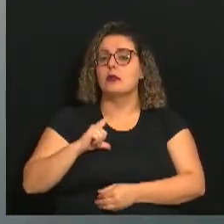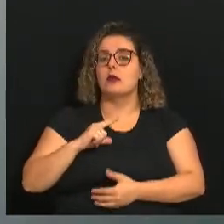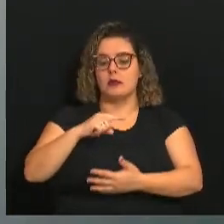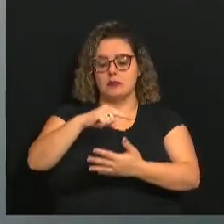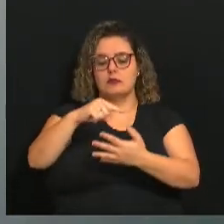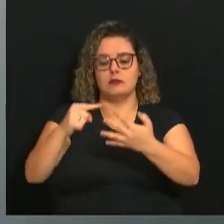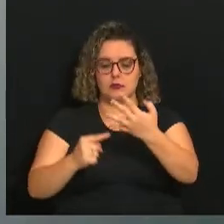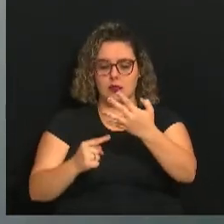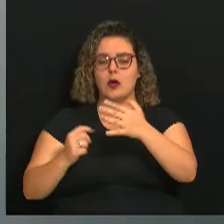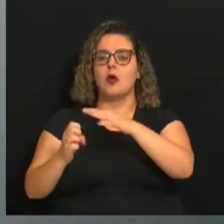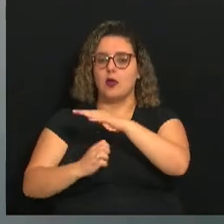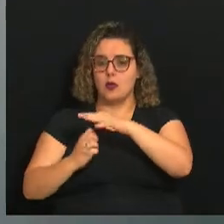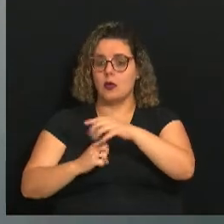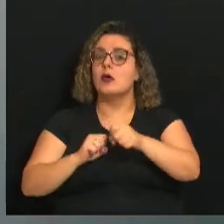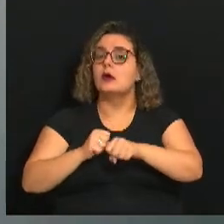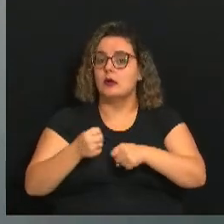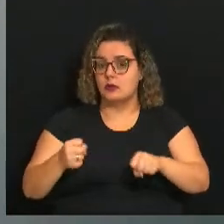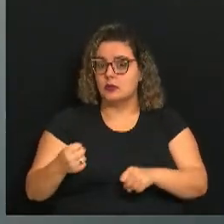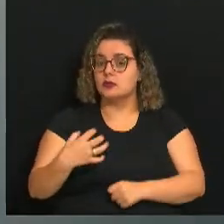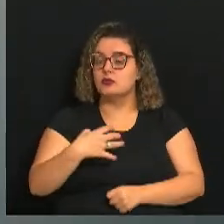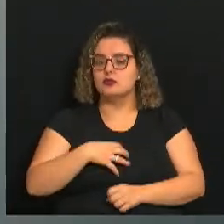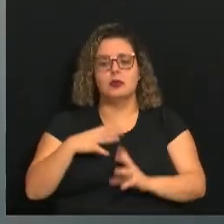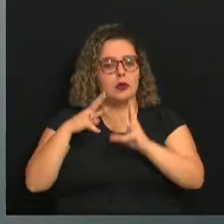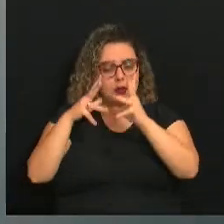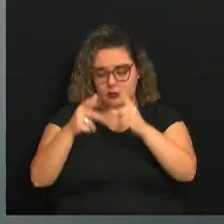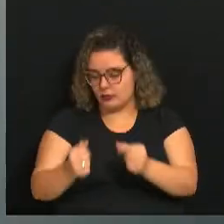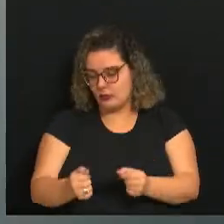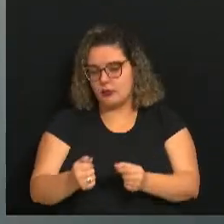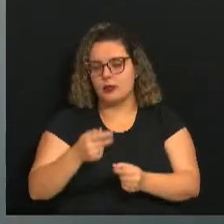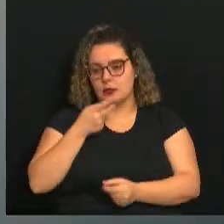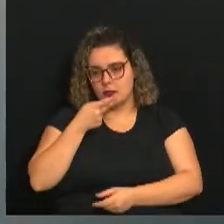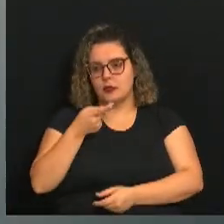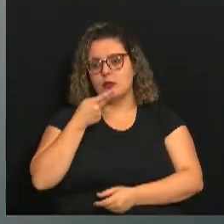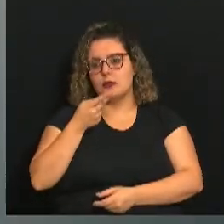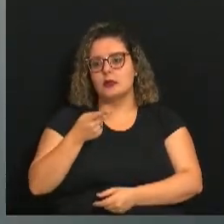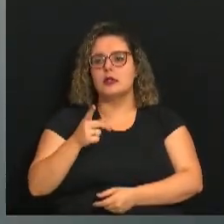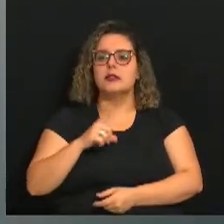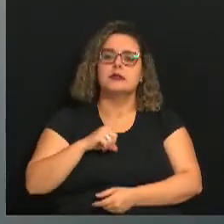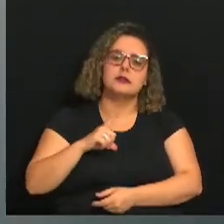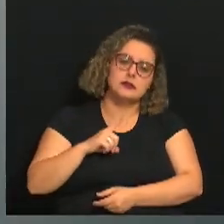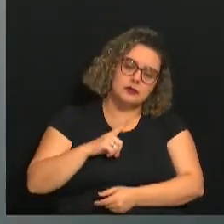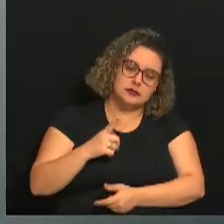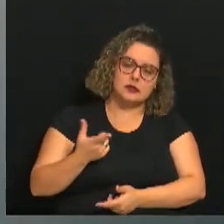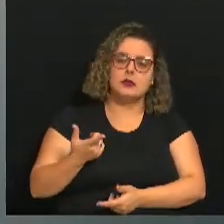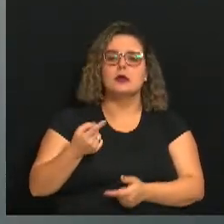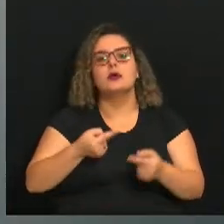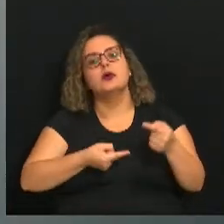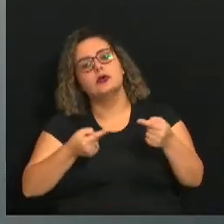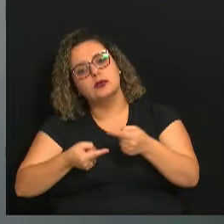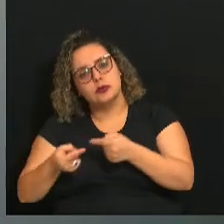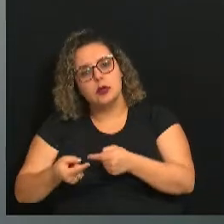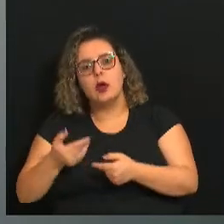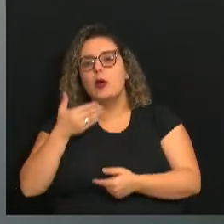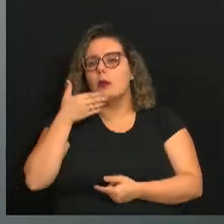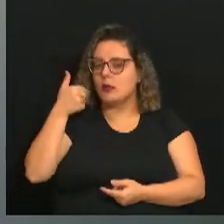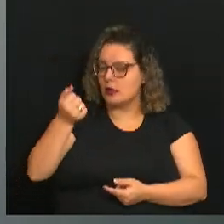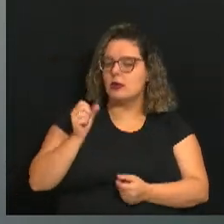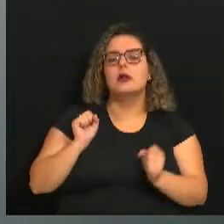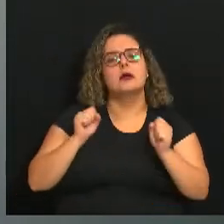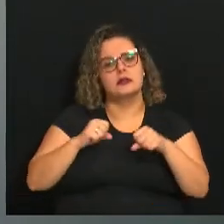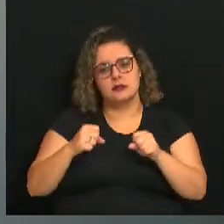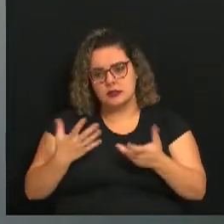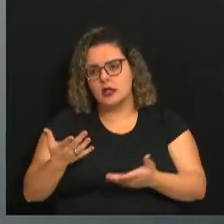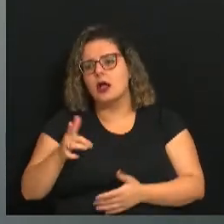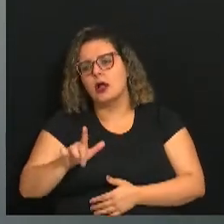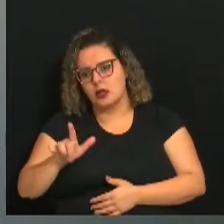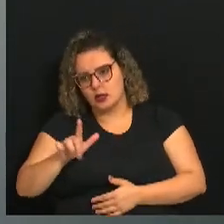maneira geral. É claro que a gente tem que sempre aprimorar, sim, tem que discutir, tem que melhorar, e eu acho que a condição